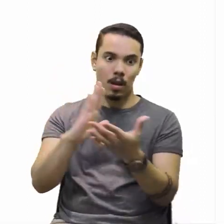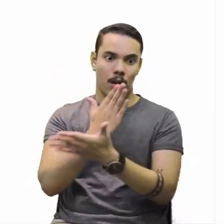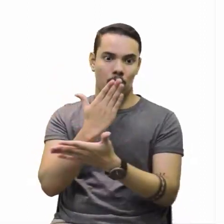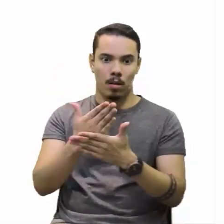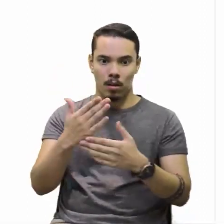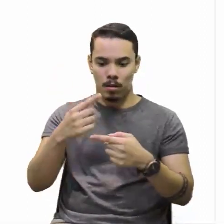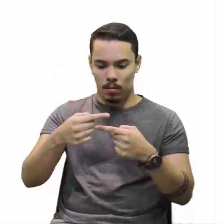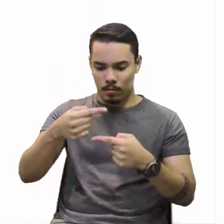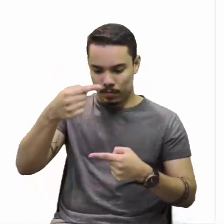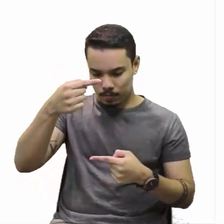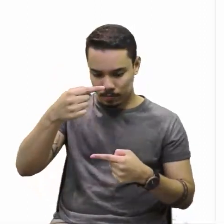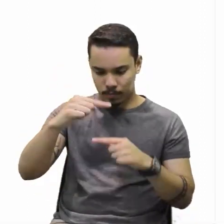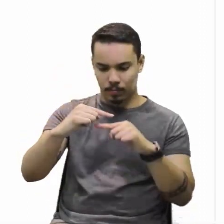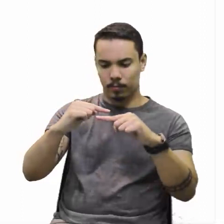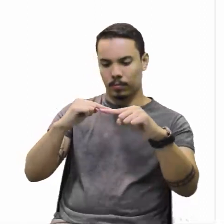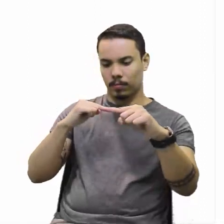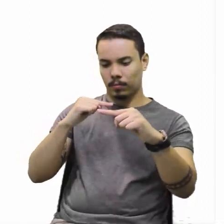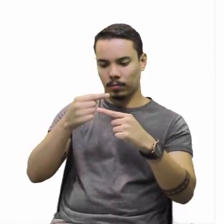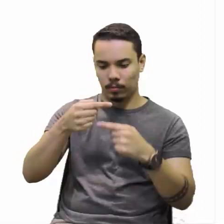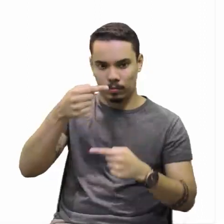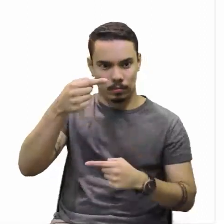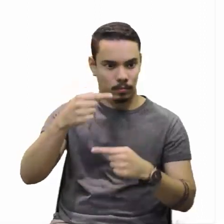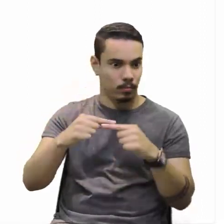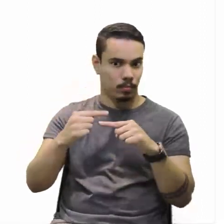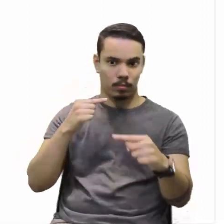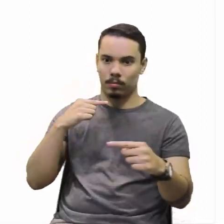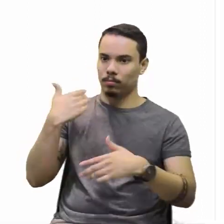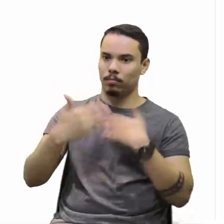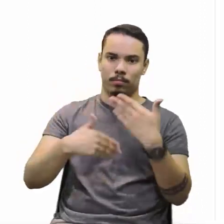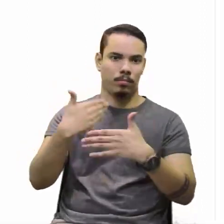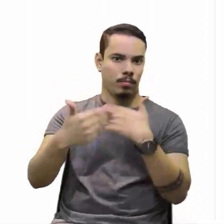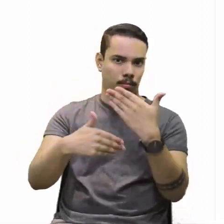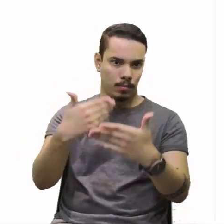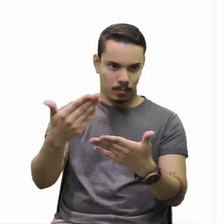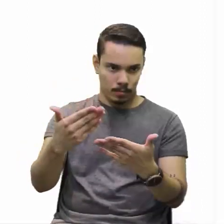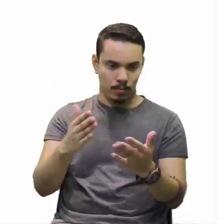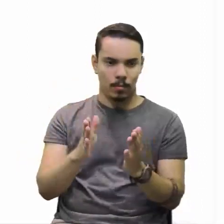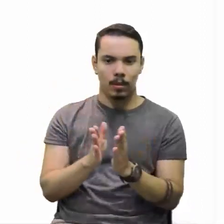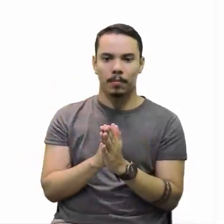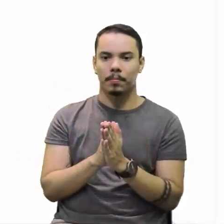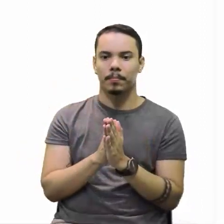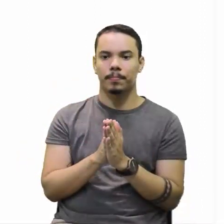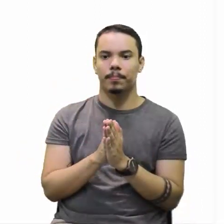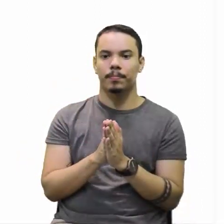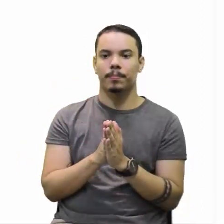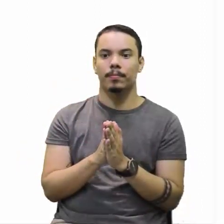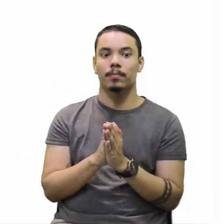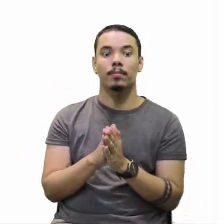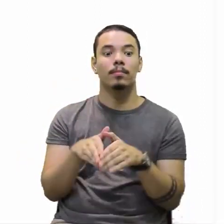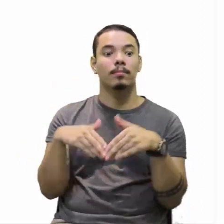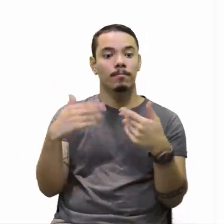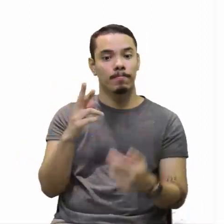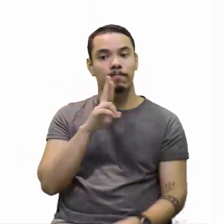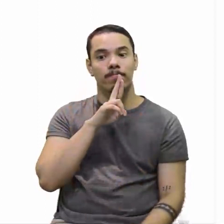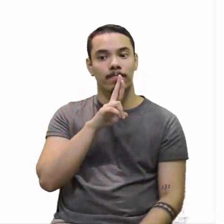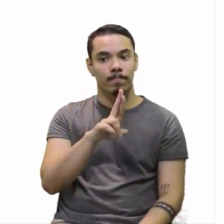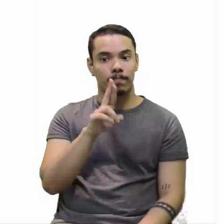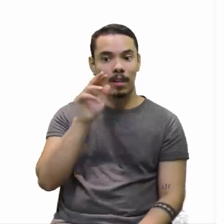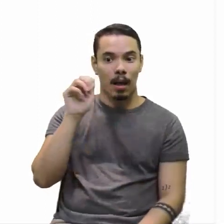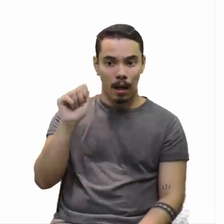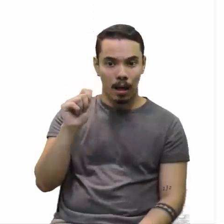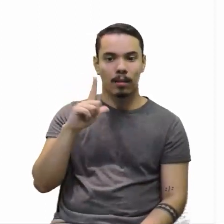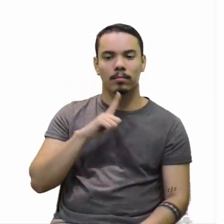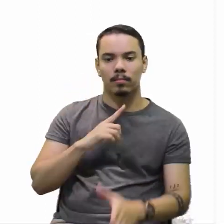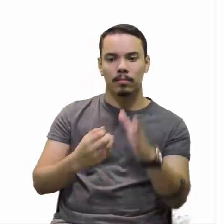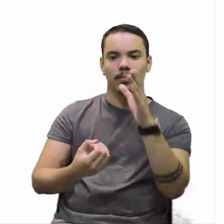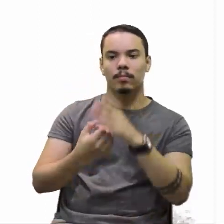com o campo, perpendicular ao campo e assim por diante. Então, alternativa A. Surge na espira